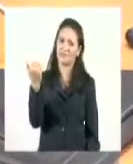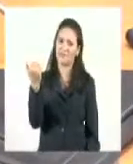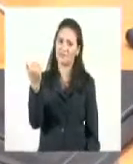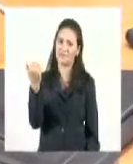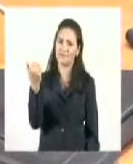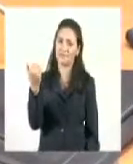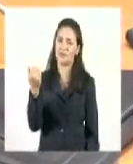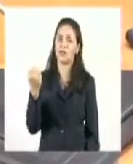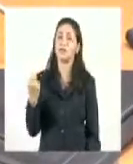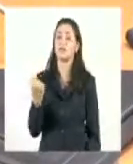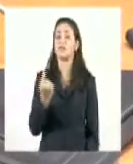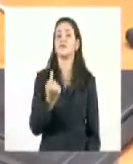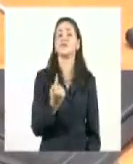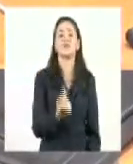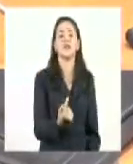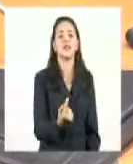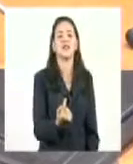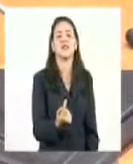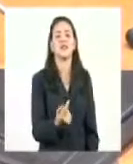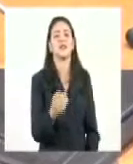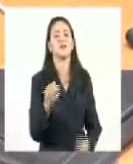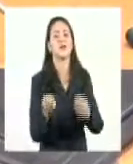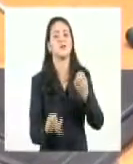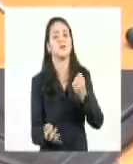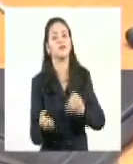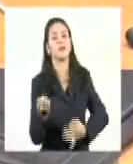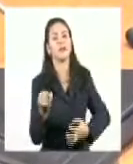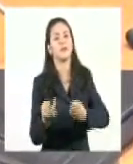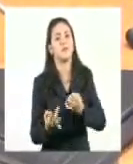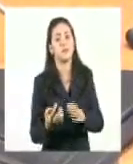ao subir à tribuna para defender o indefensável.